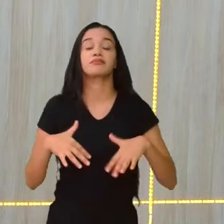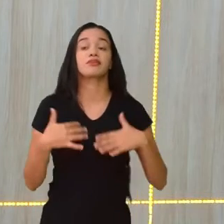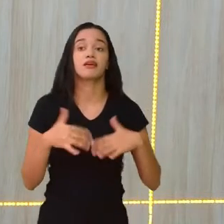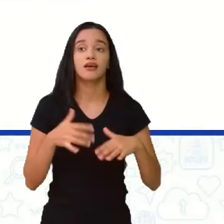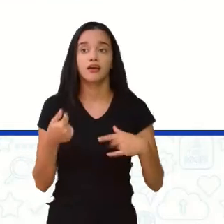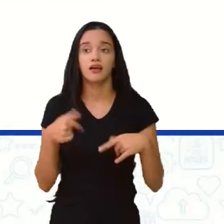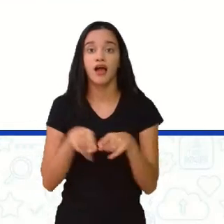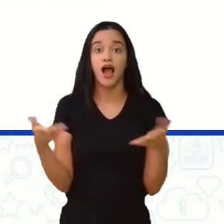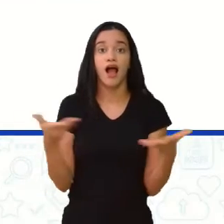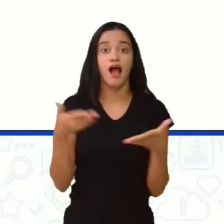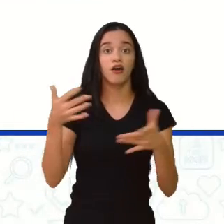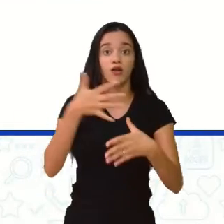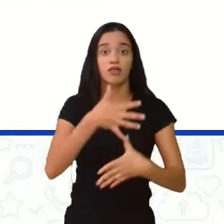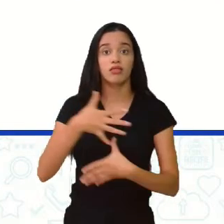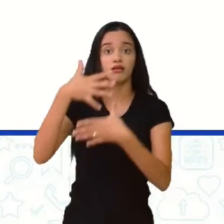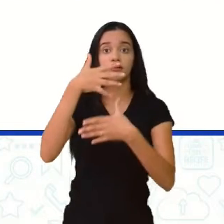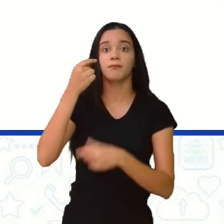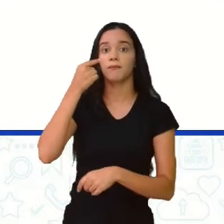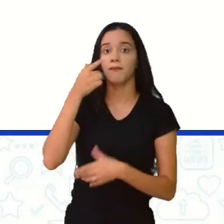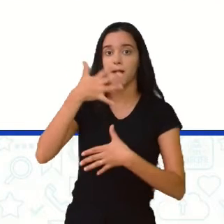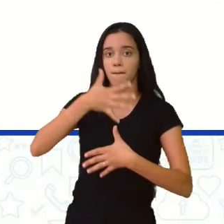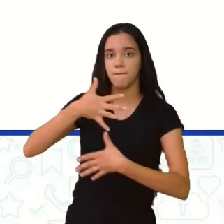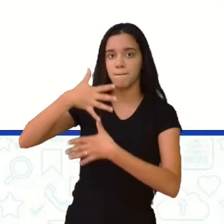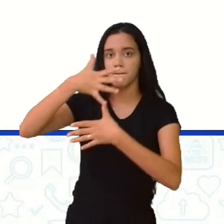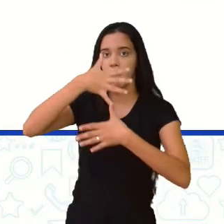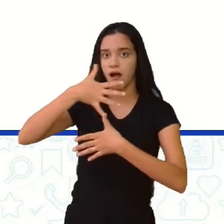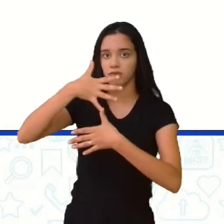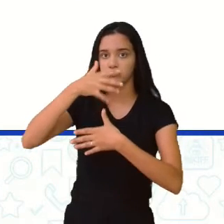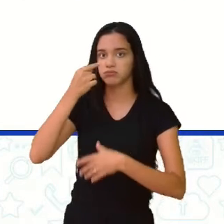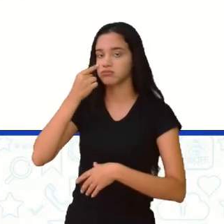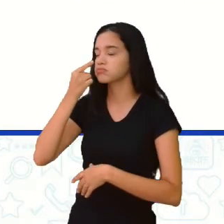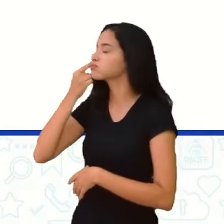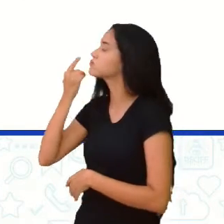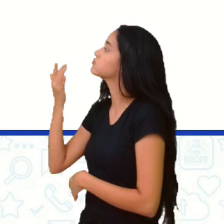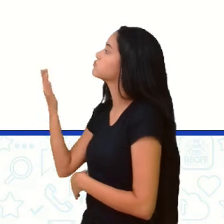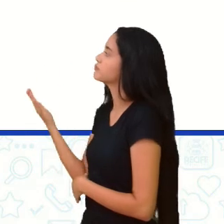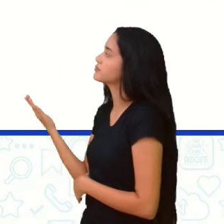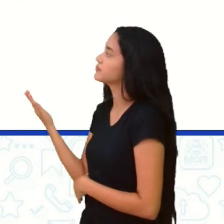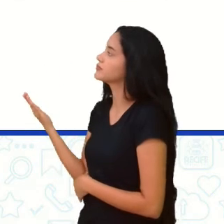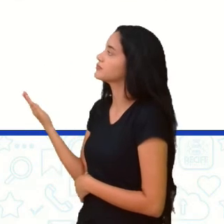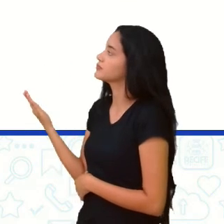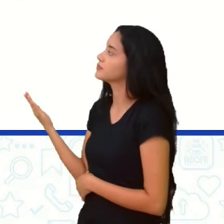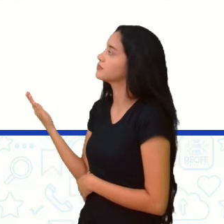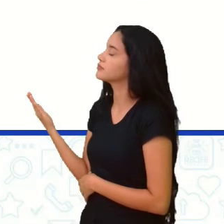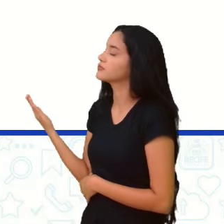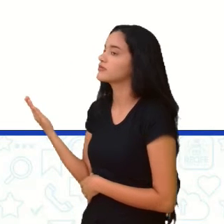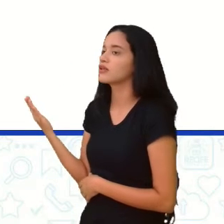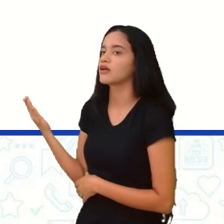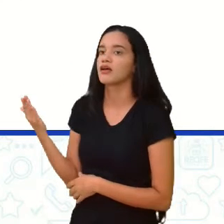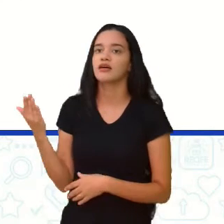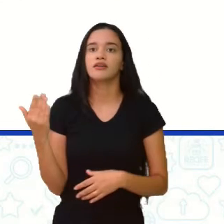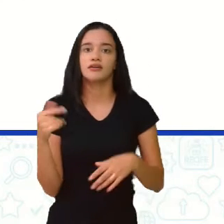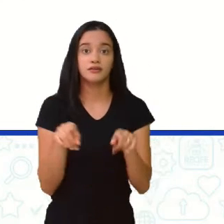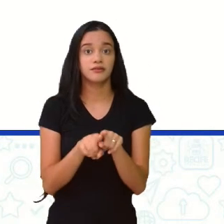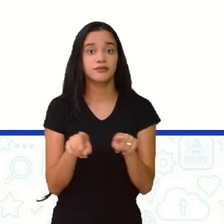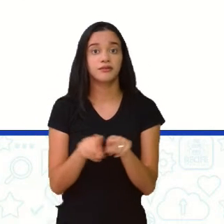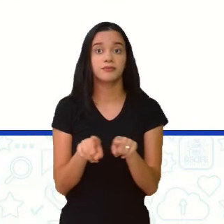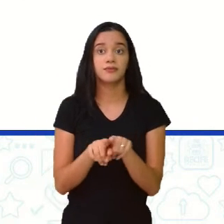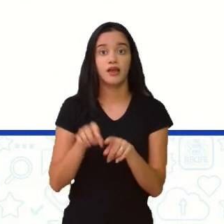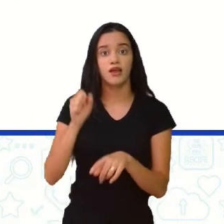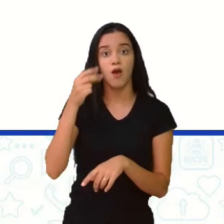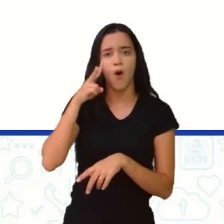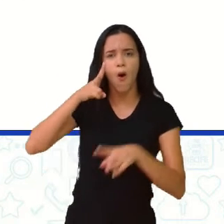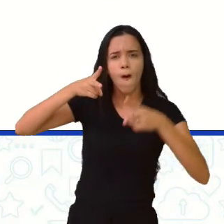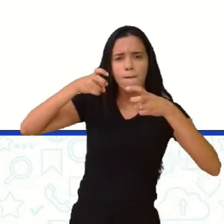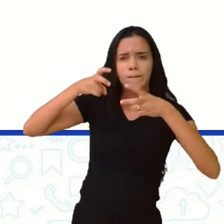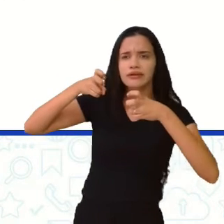aí nesse mapa, vocês podem observar aí os afluentes, né, que desaguam. Observem aí na